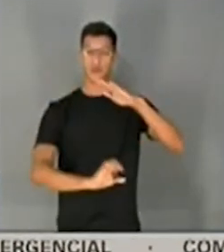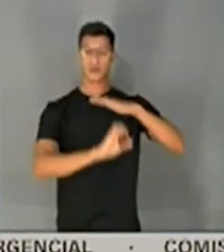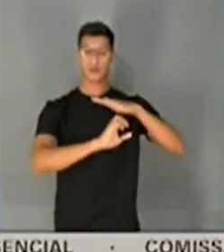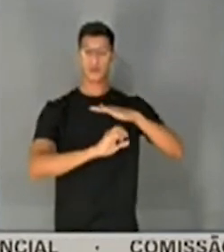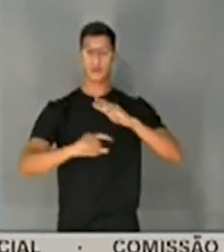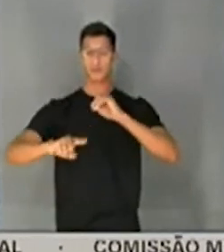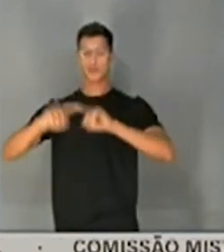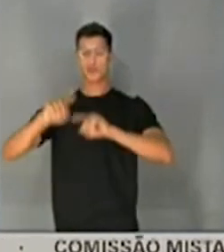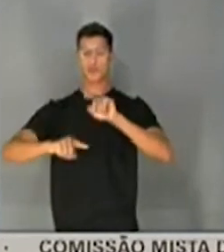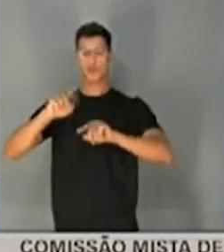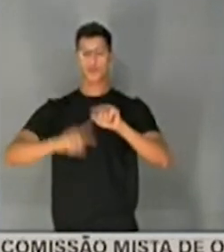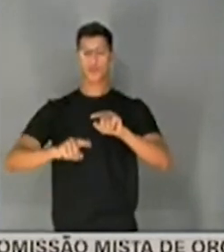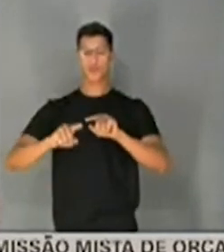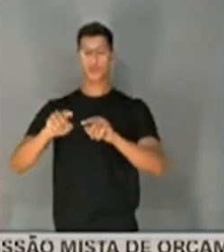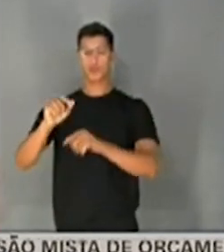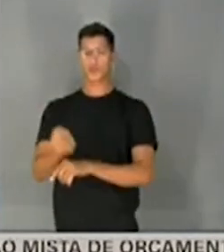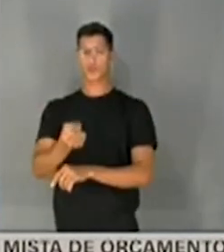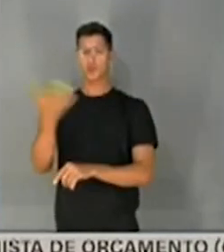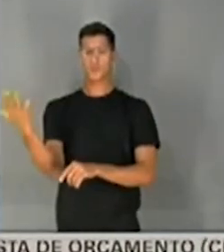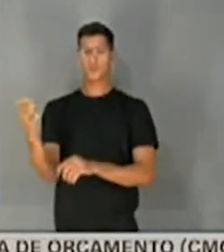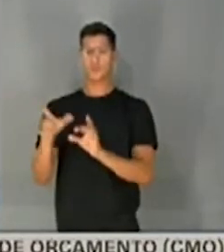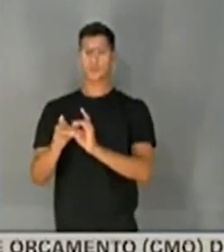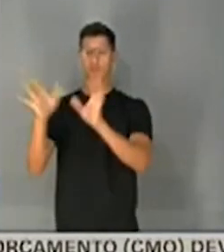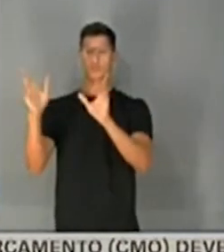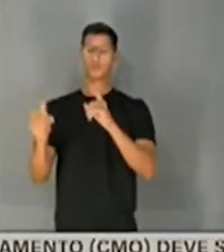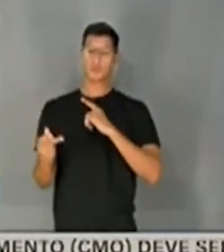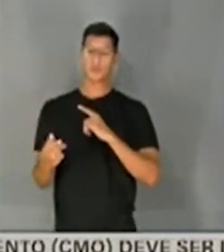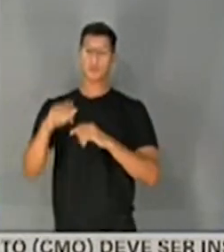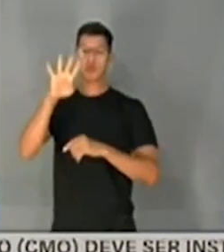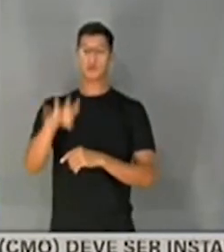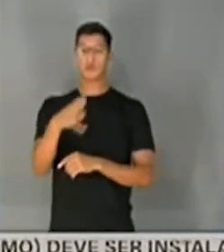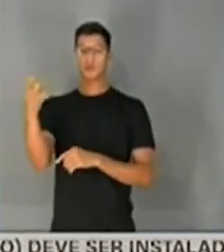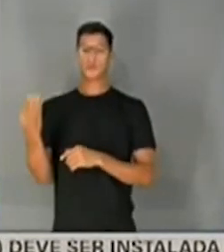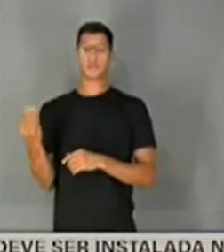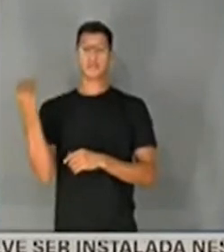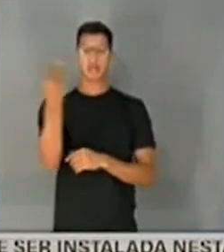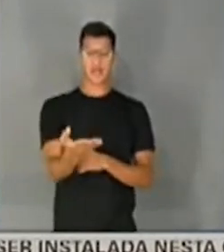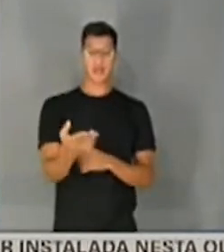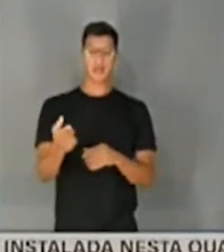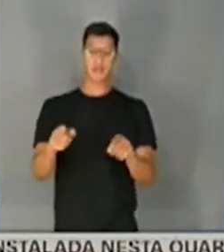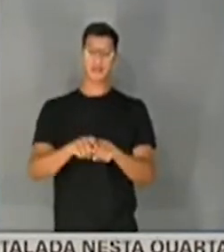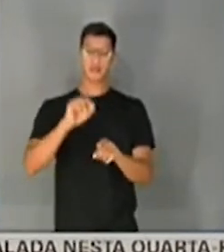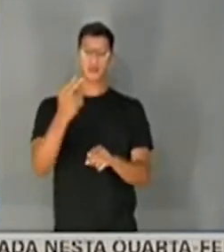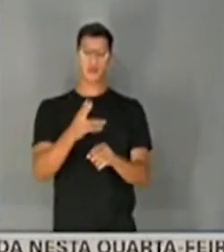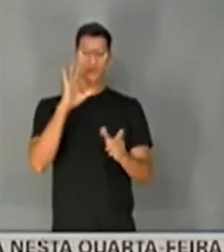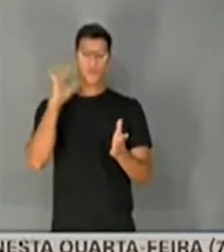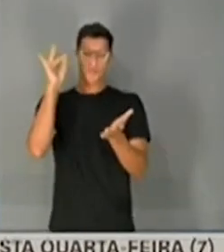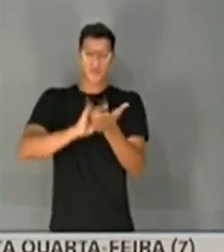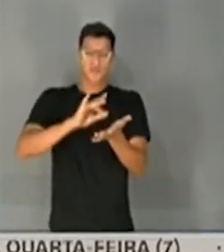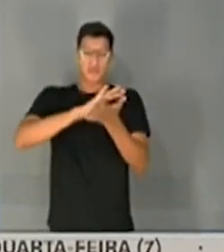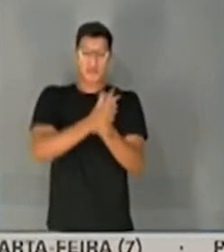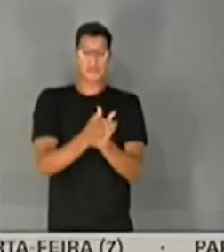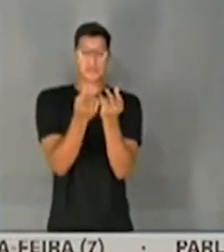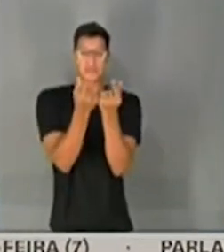do produto, dos quantitativos disponíveis, do cronograma de entrega ou da definição de preço,